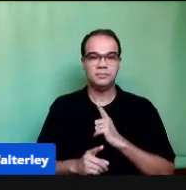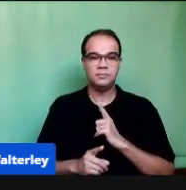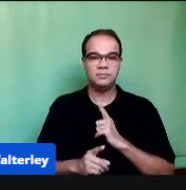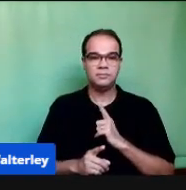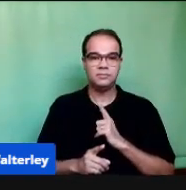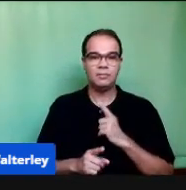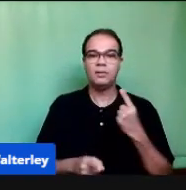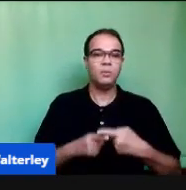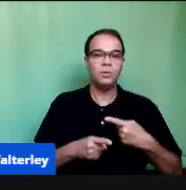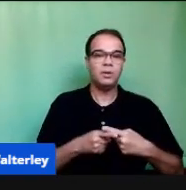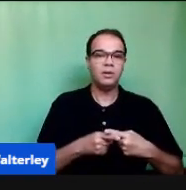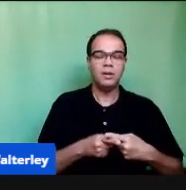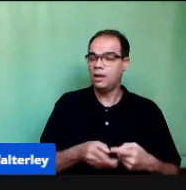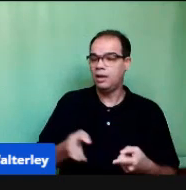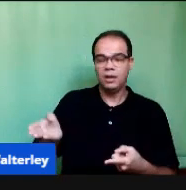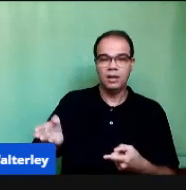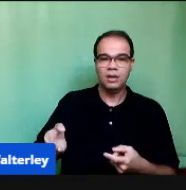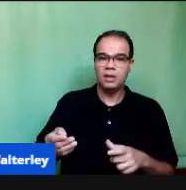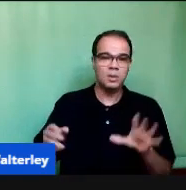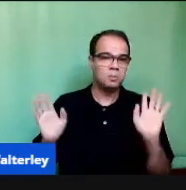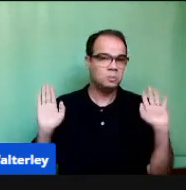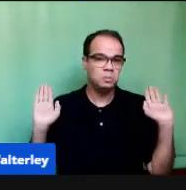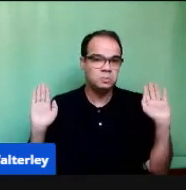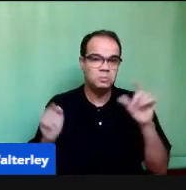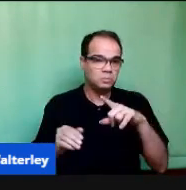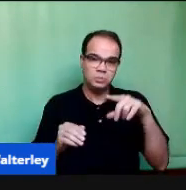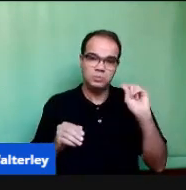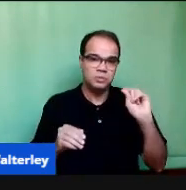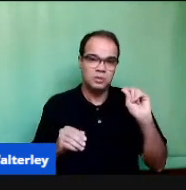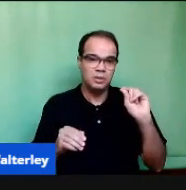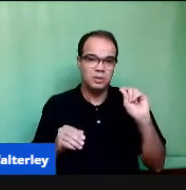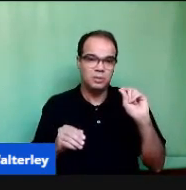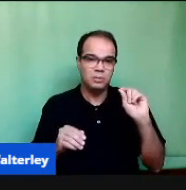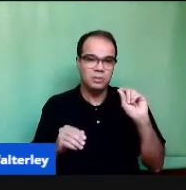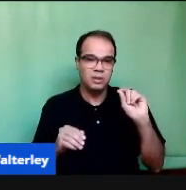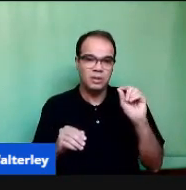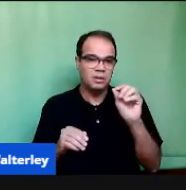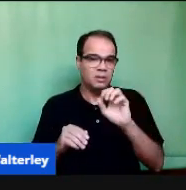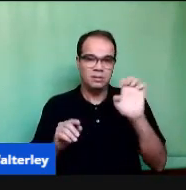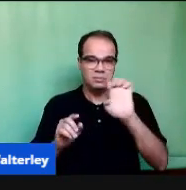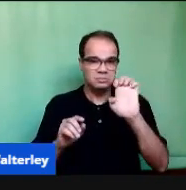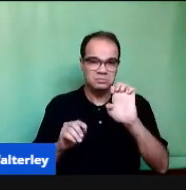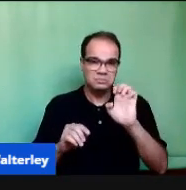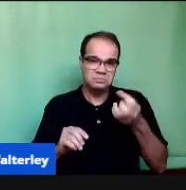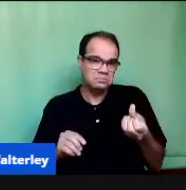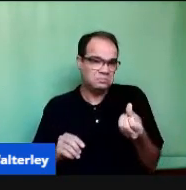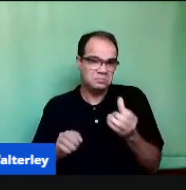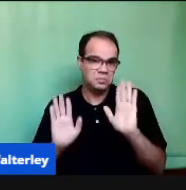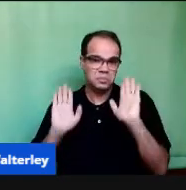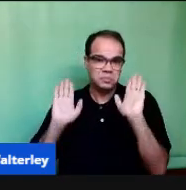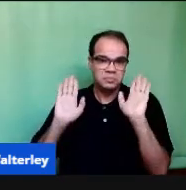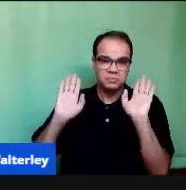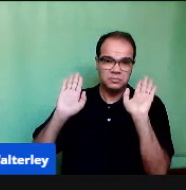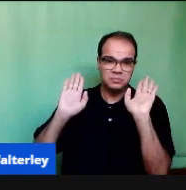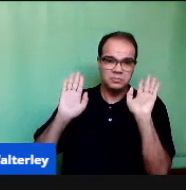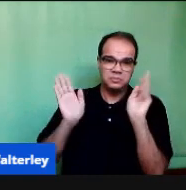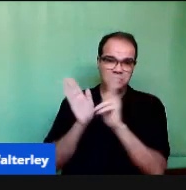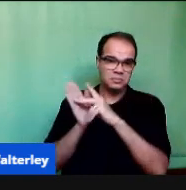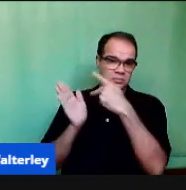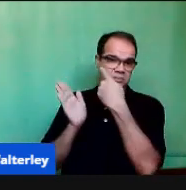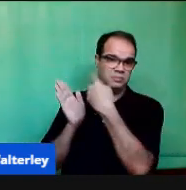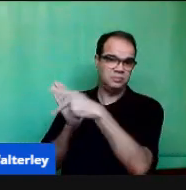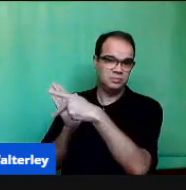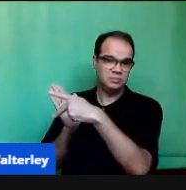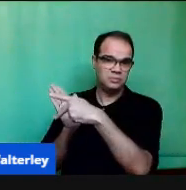orientação sexual ou da minha identidade de gênero. Equivalente a isso, a esse termo, é o termo que